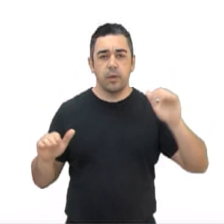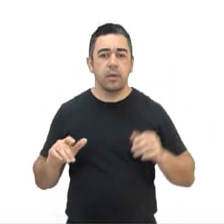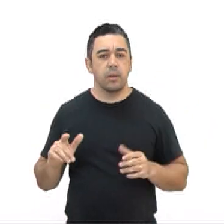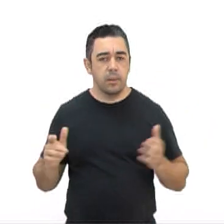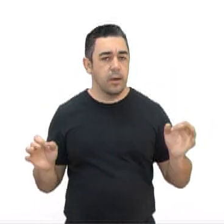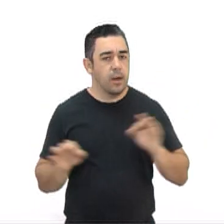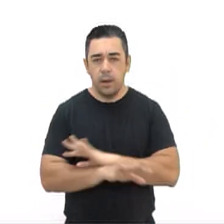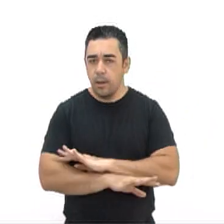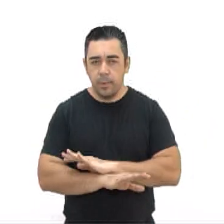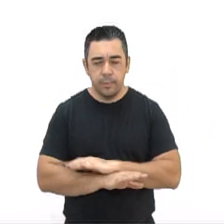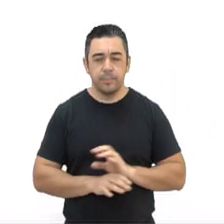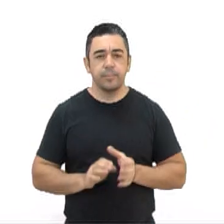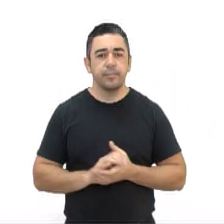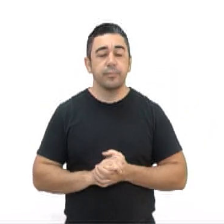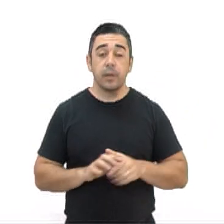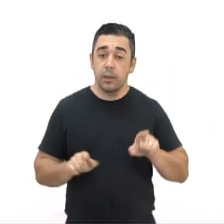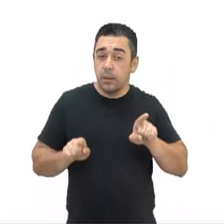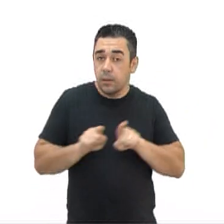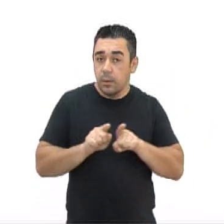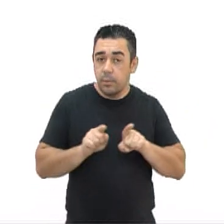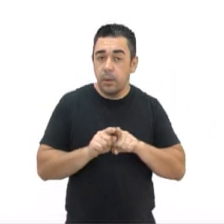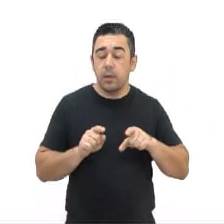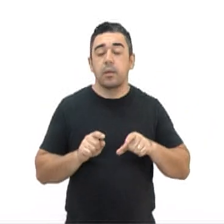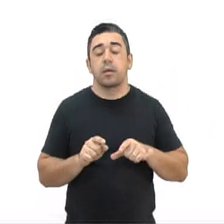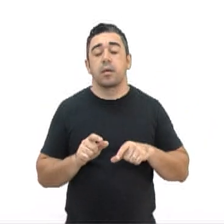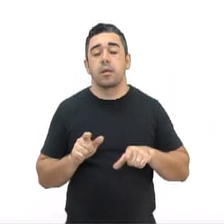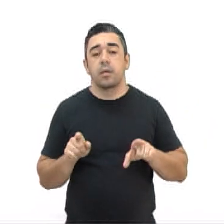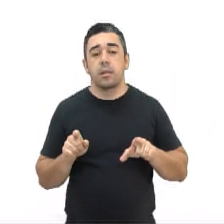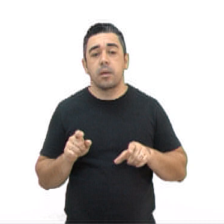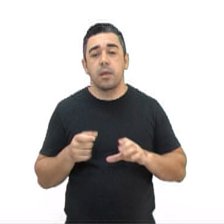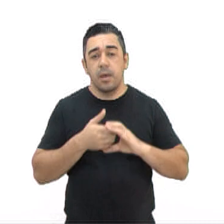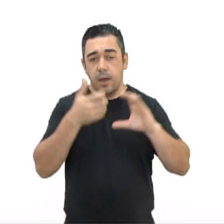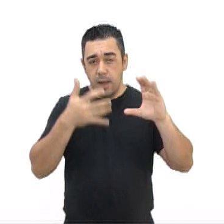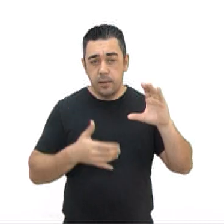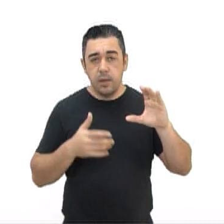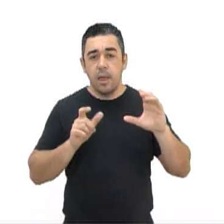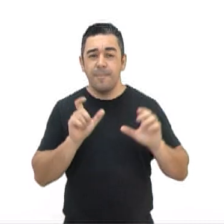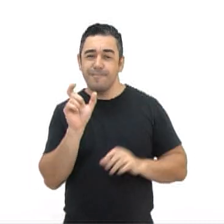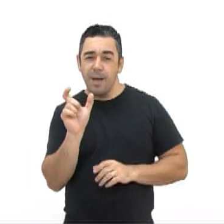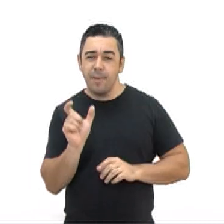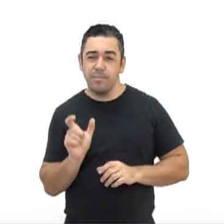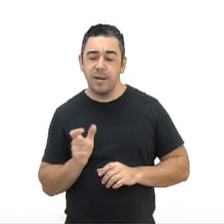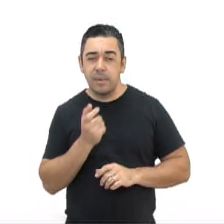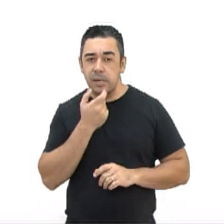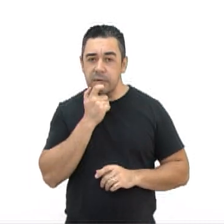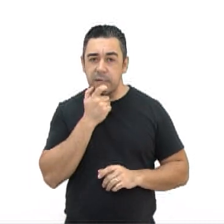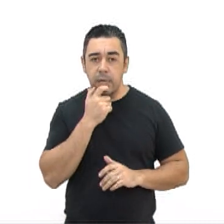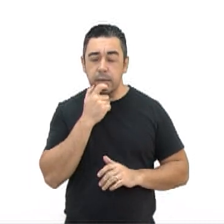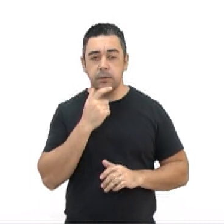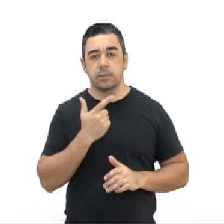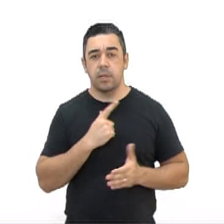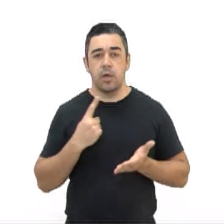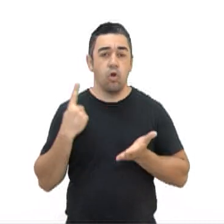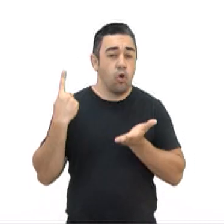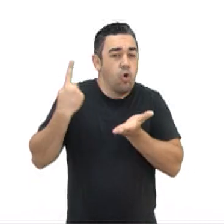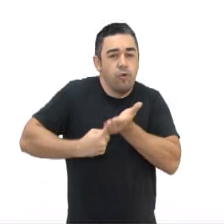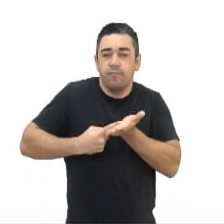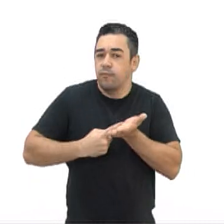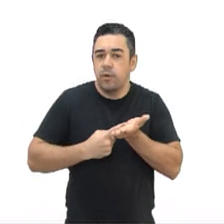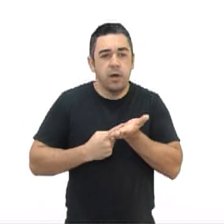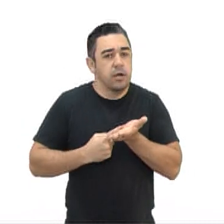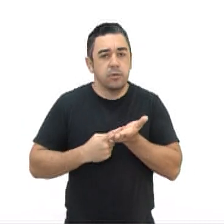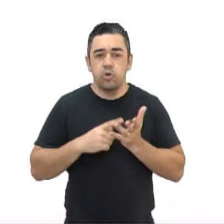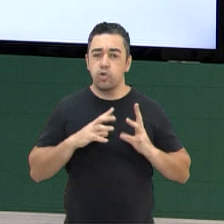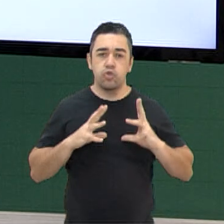E além disso, o jogo ele é caracterizado pelo uso dos termos em inglês. Então foi convencionado que todas as equipes